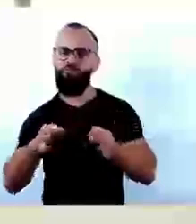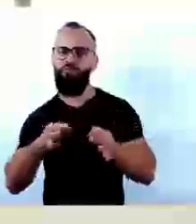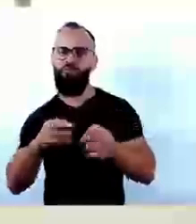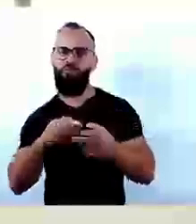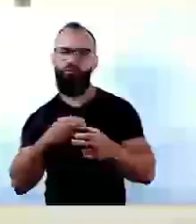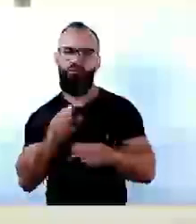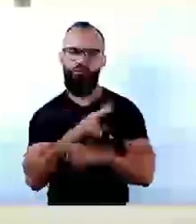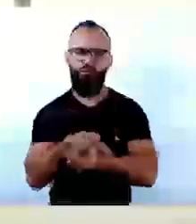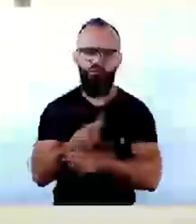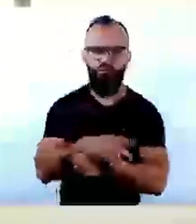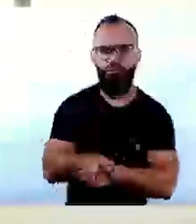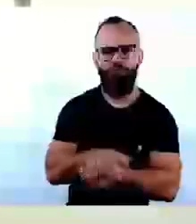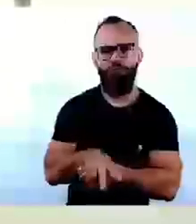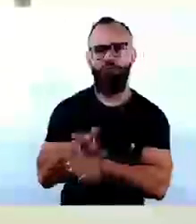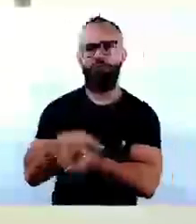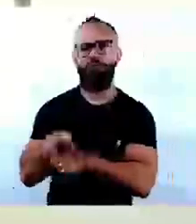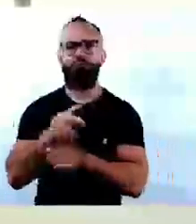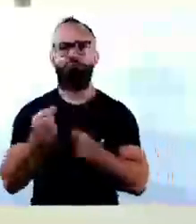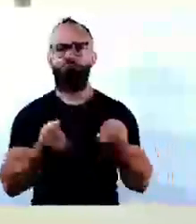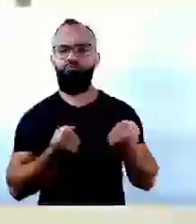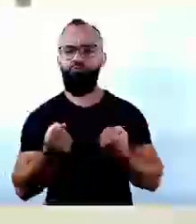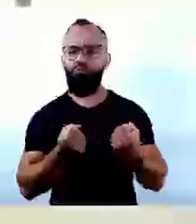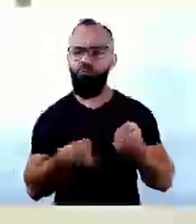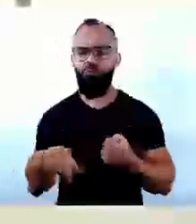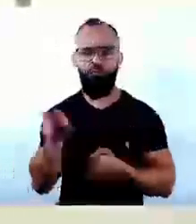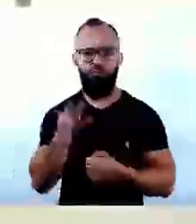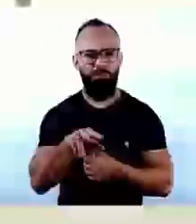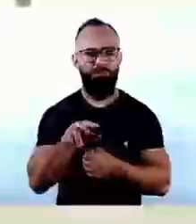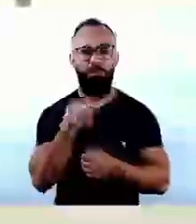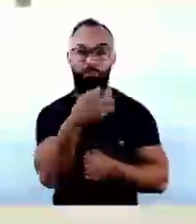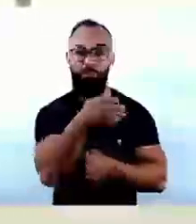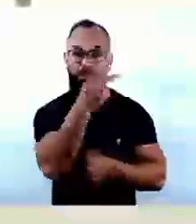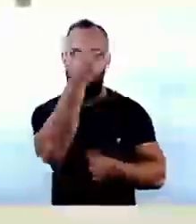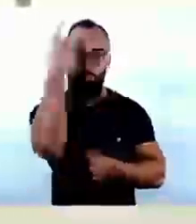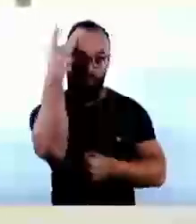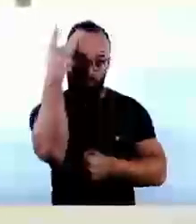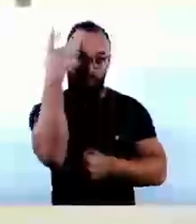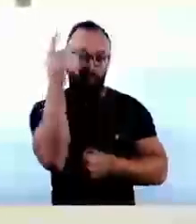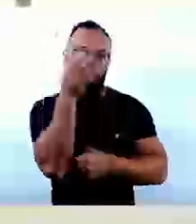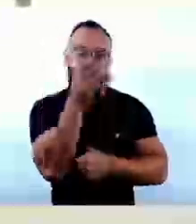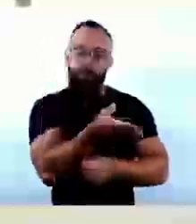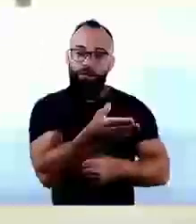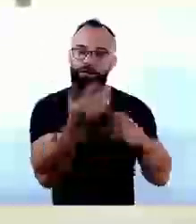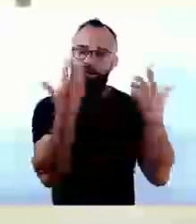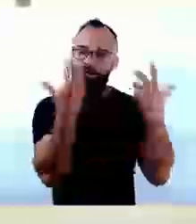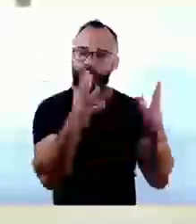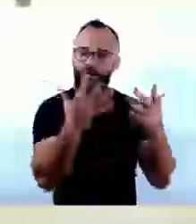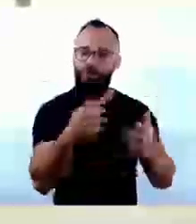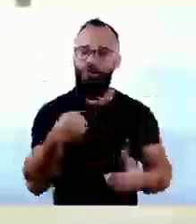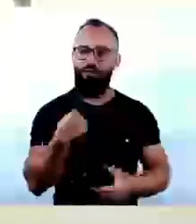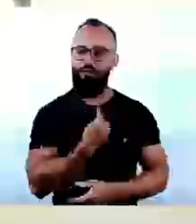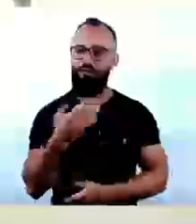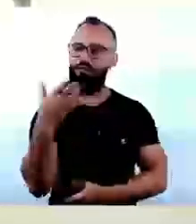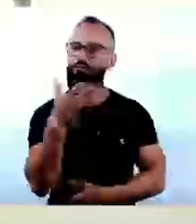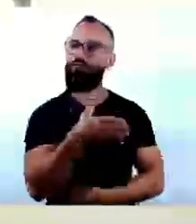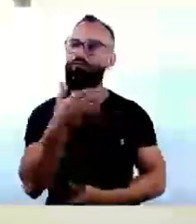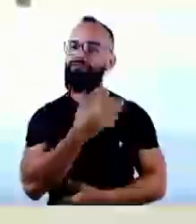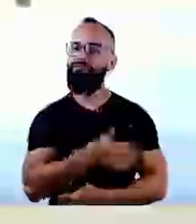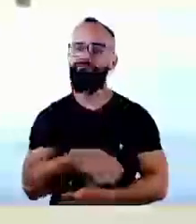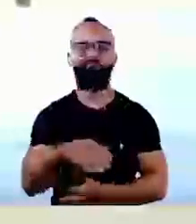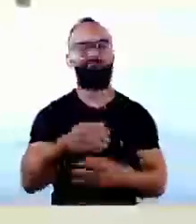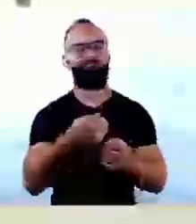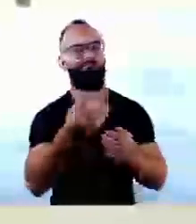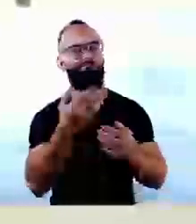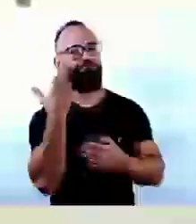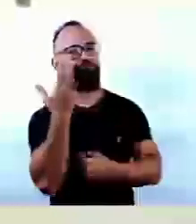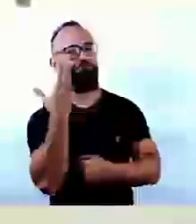então com certeza a população ali do Bela Vista tá de parabéns né a gente sempre tá para aquela região escutando eles caminhando por ali